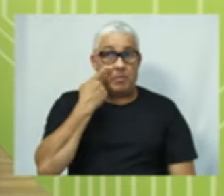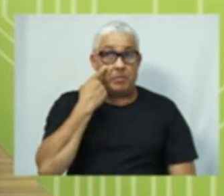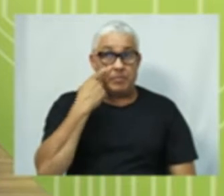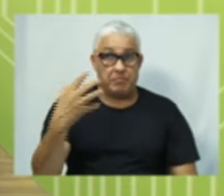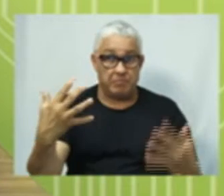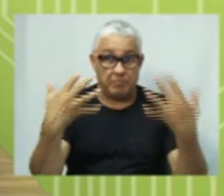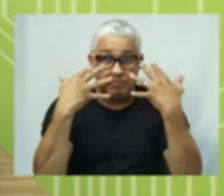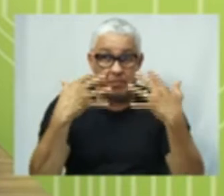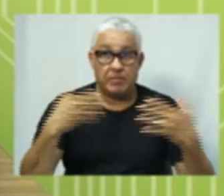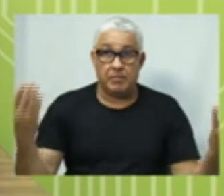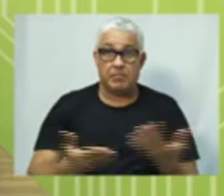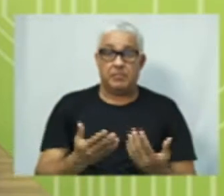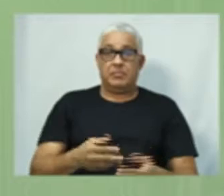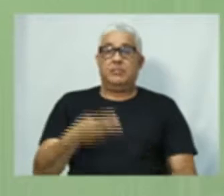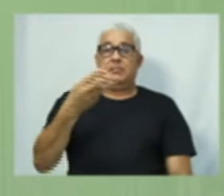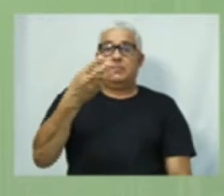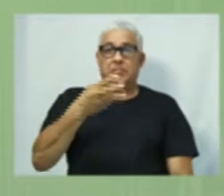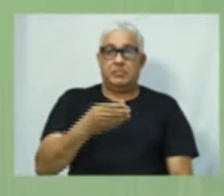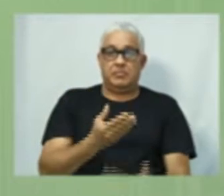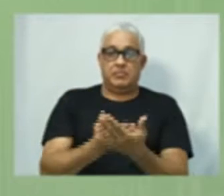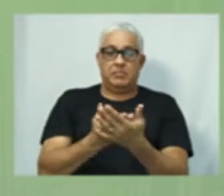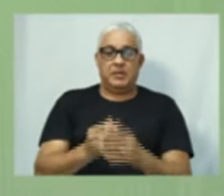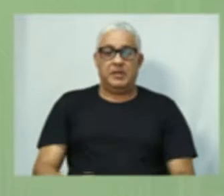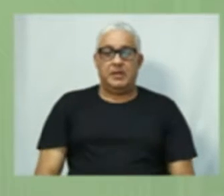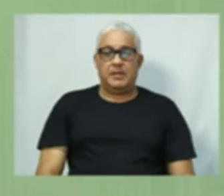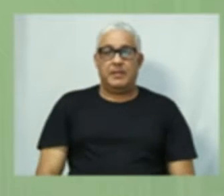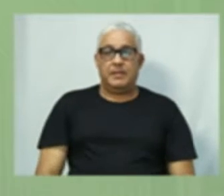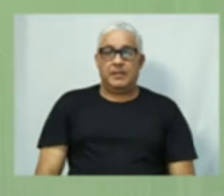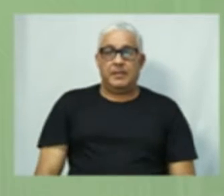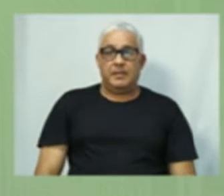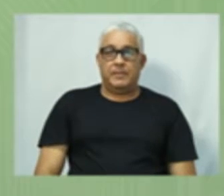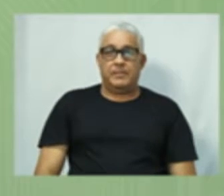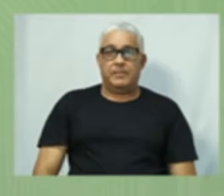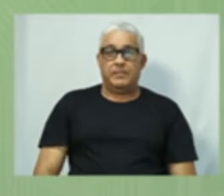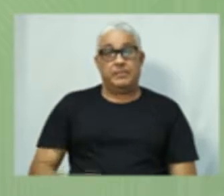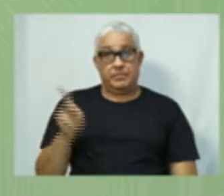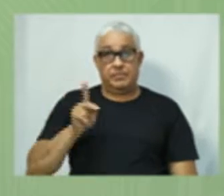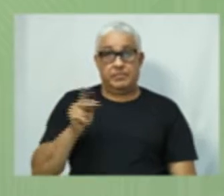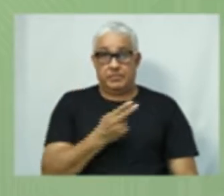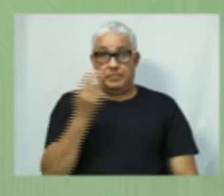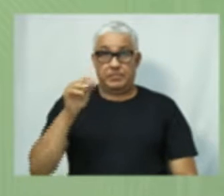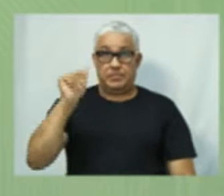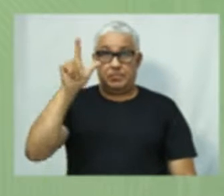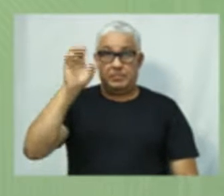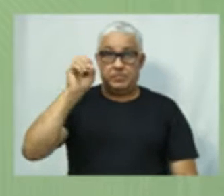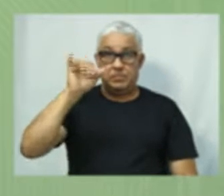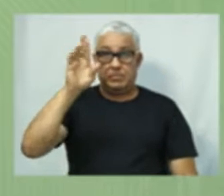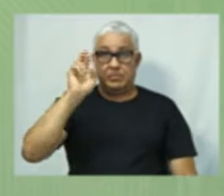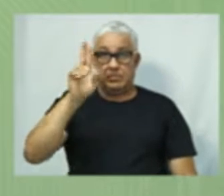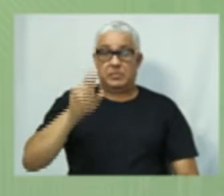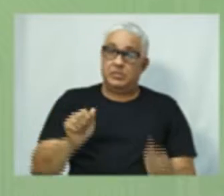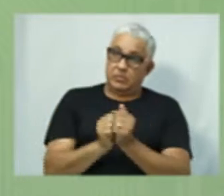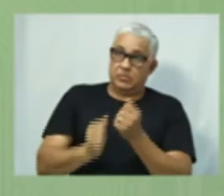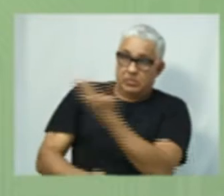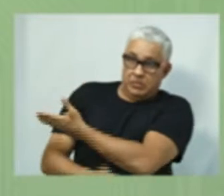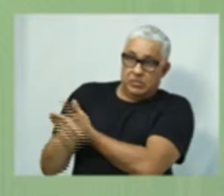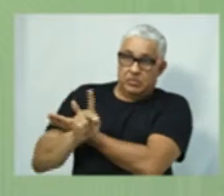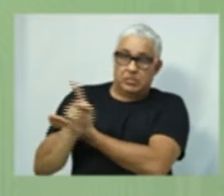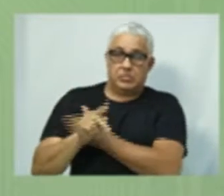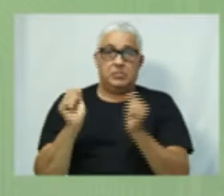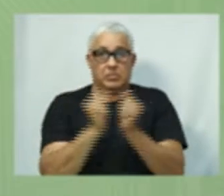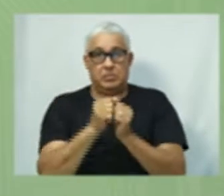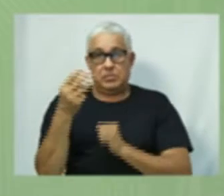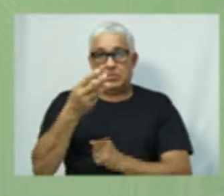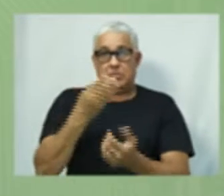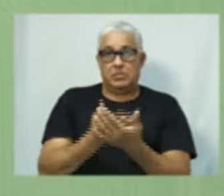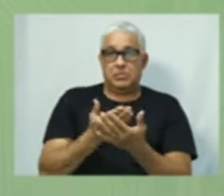teremos hoje na teleaula número 3. Sou o professor Aloy, junto com a professora Fernanda, conduziremos essa teleaula número 3.